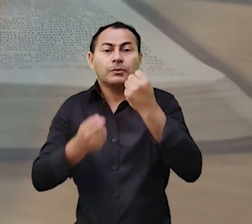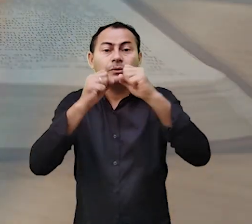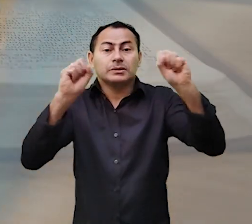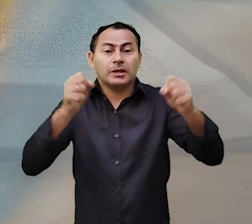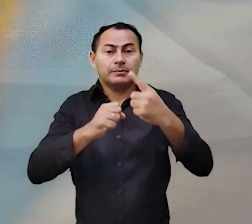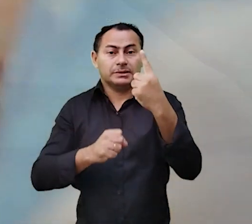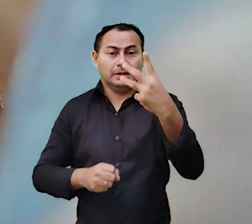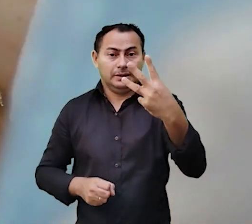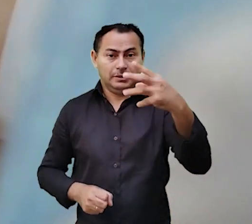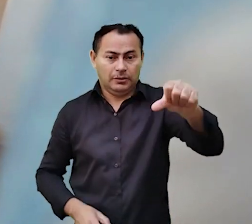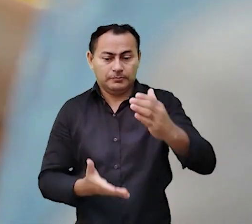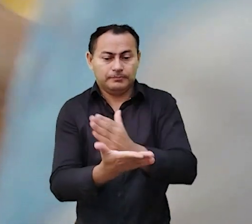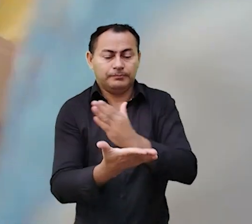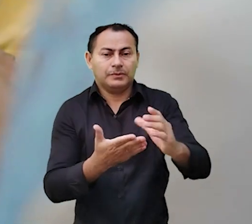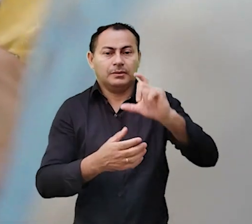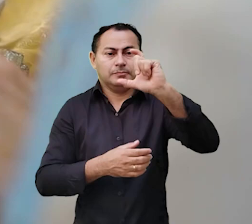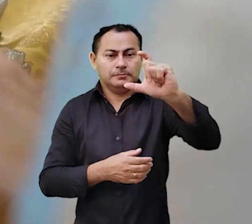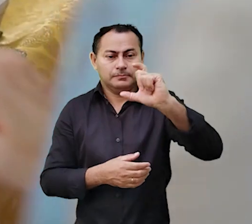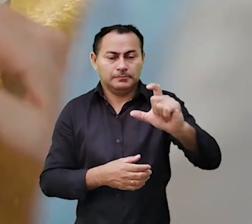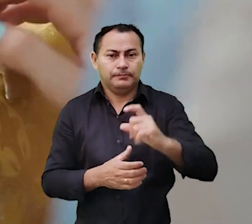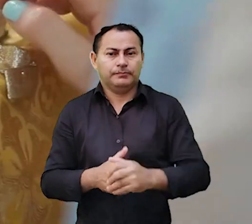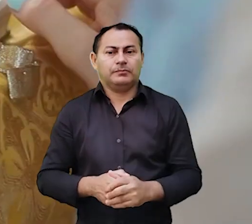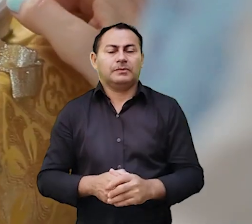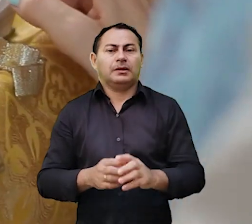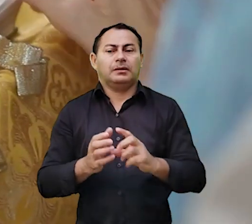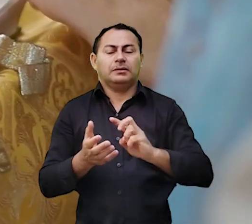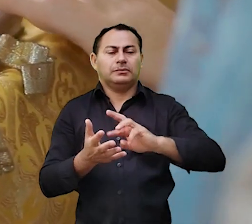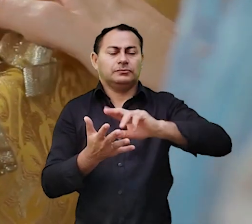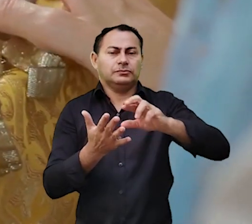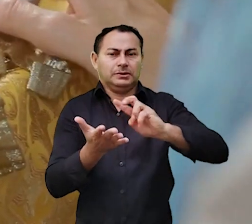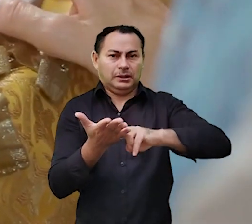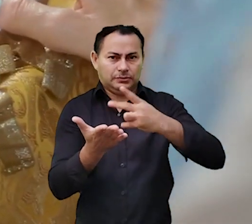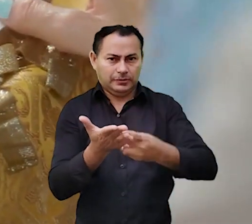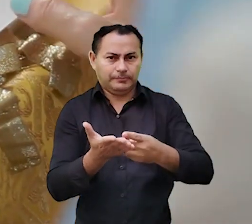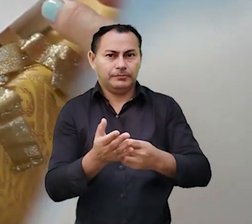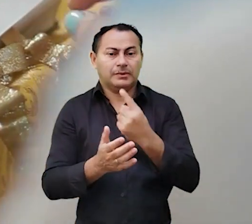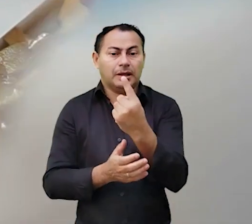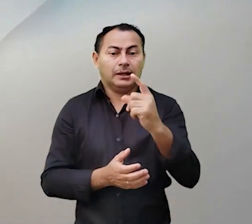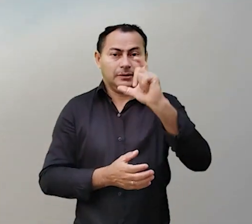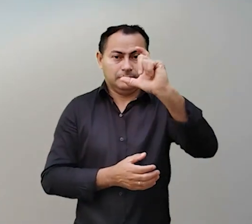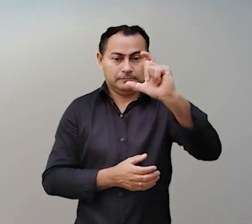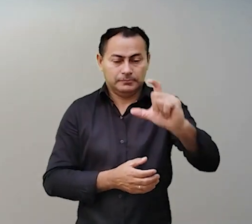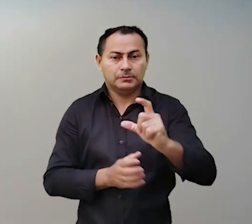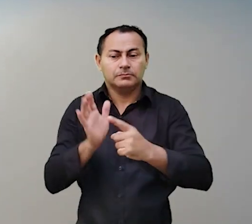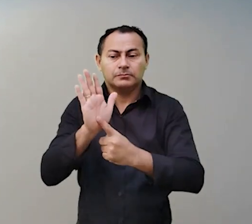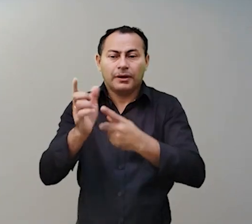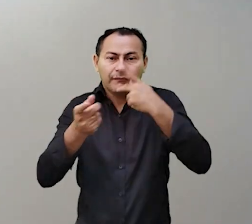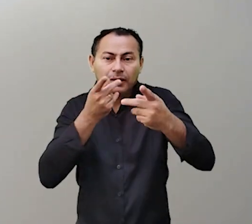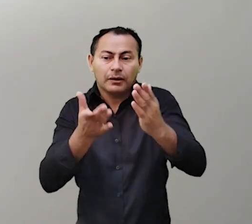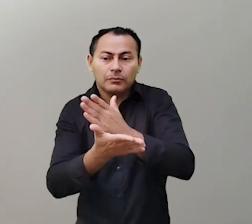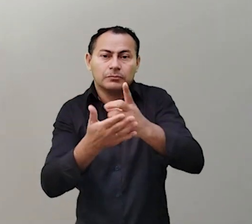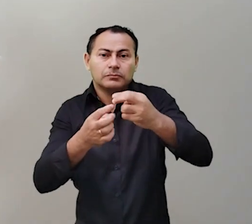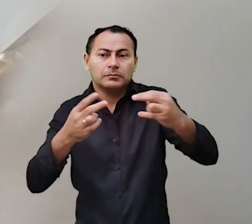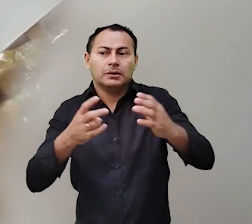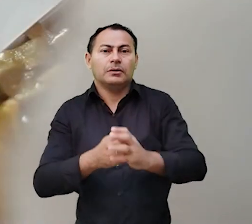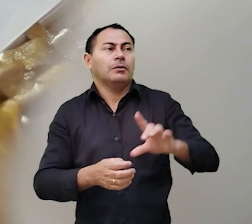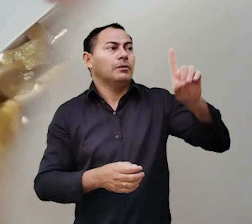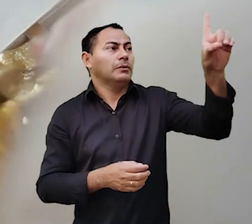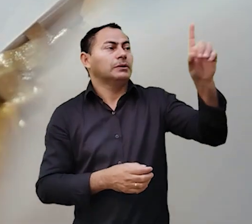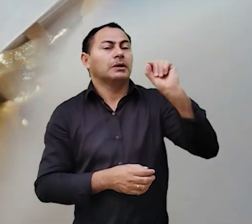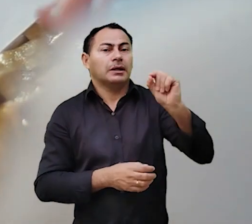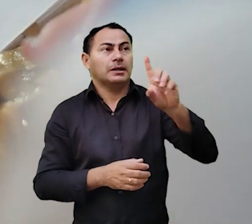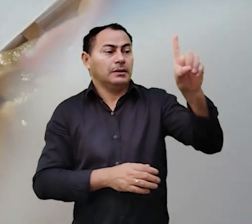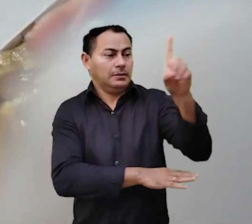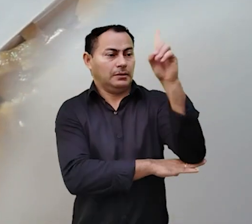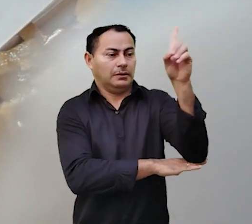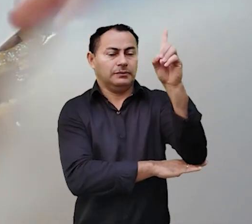Salmo 139 é dividido em parágrafos na maioria das traduções. Cada parágrafo nos conta alguma coisa sobre o Deus